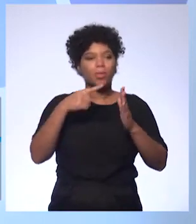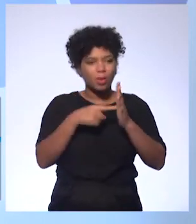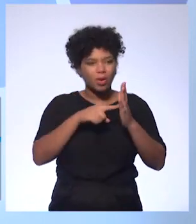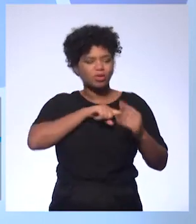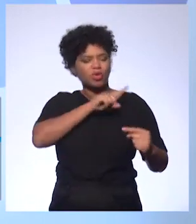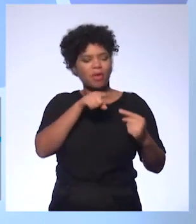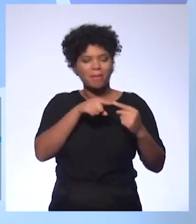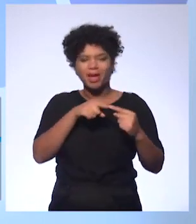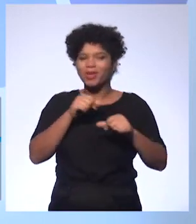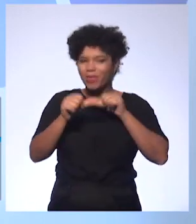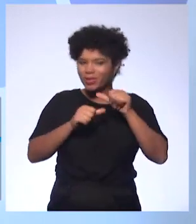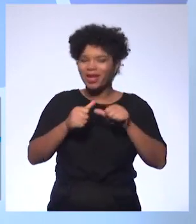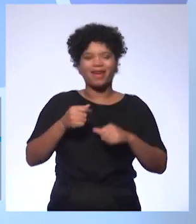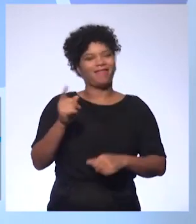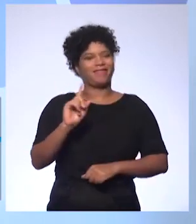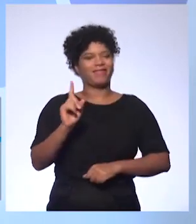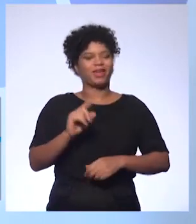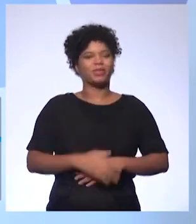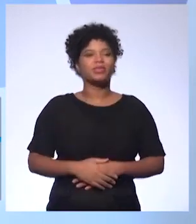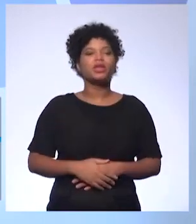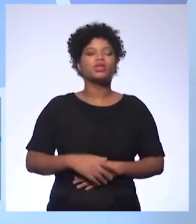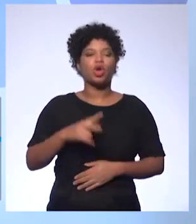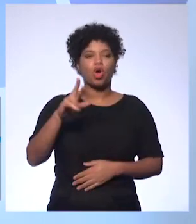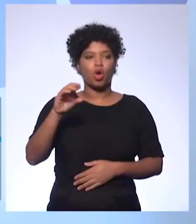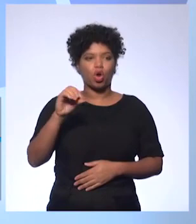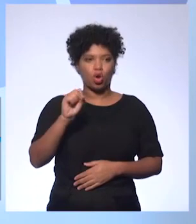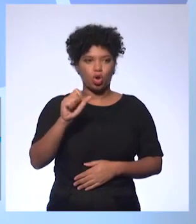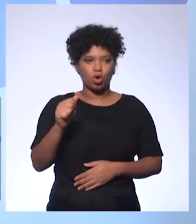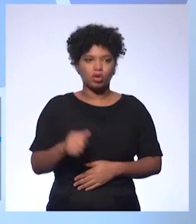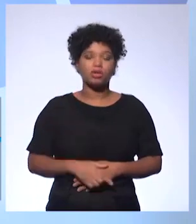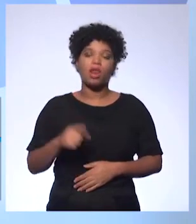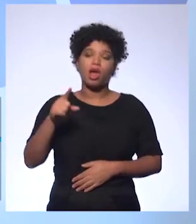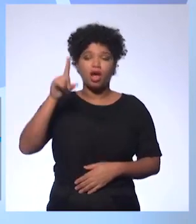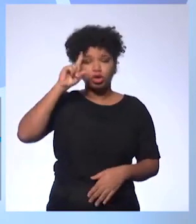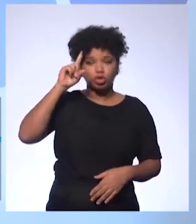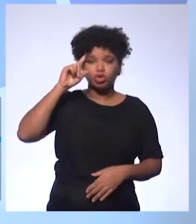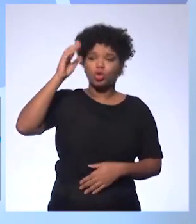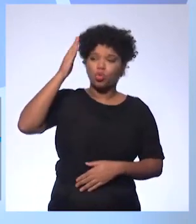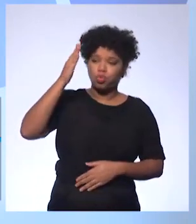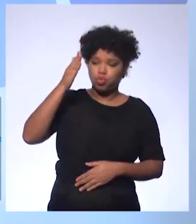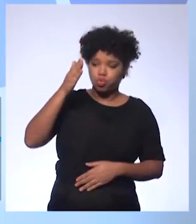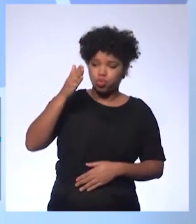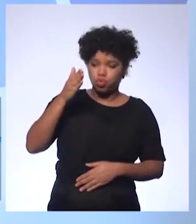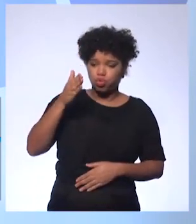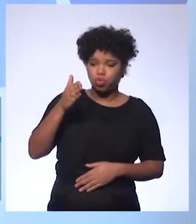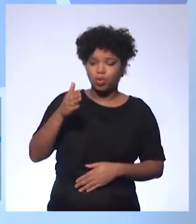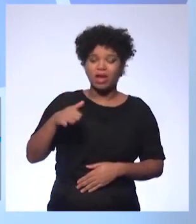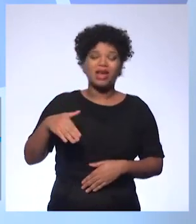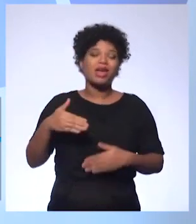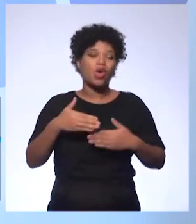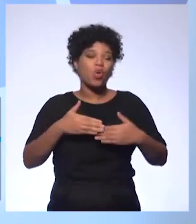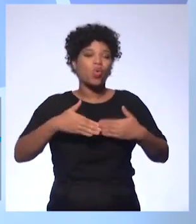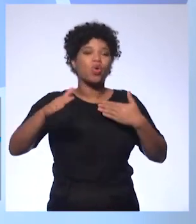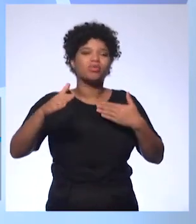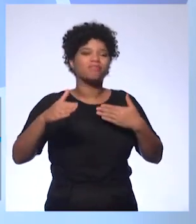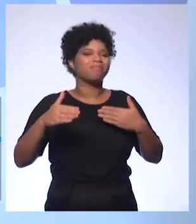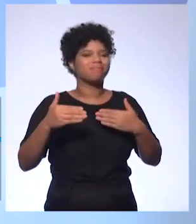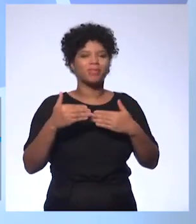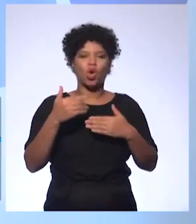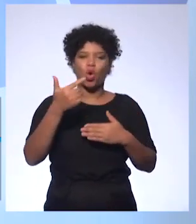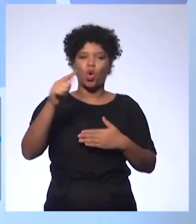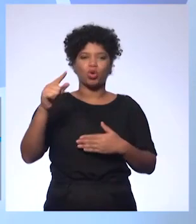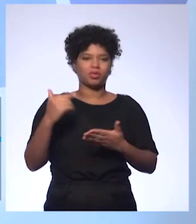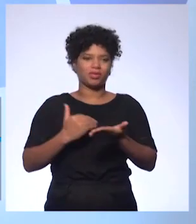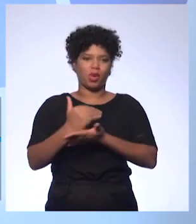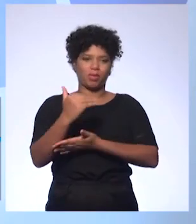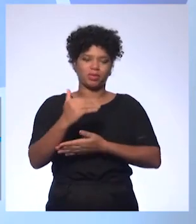que ela tinha uma rotina e criou-se outra, né? No caso, a pessoa tinha uma rotina e ela cria uma nova rotina. A